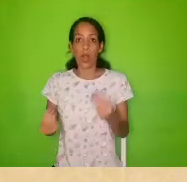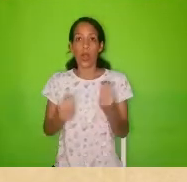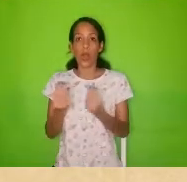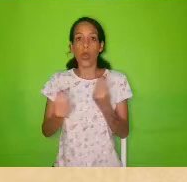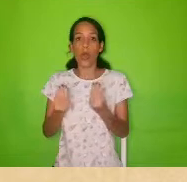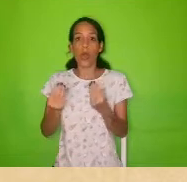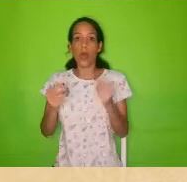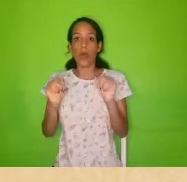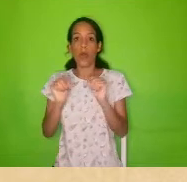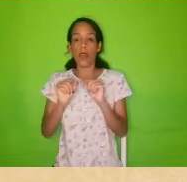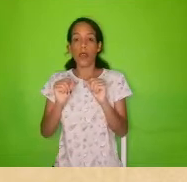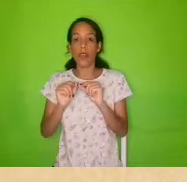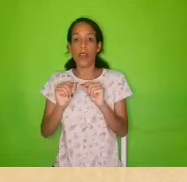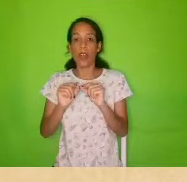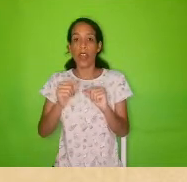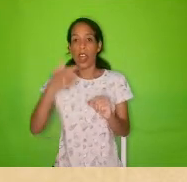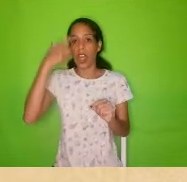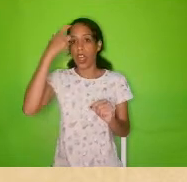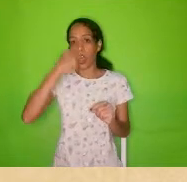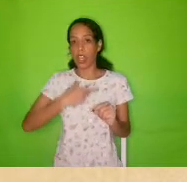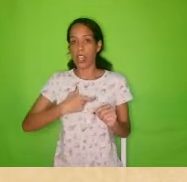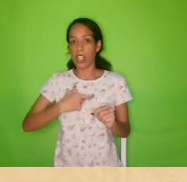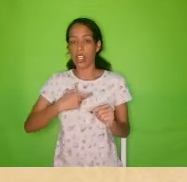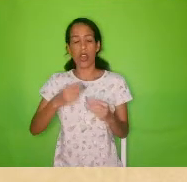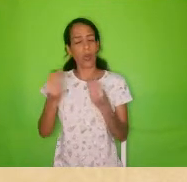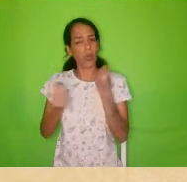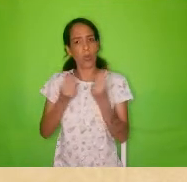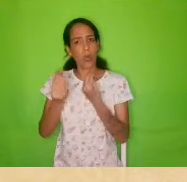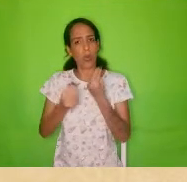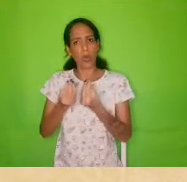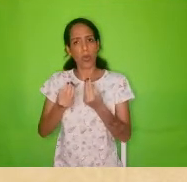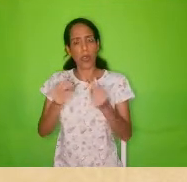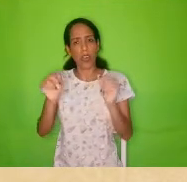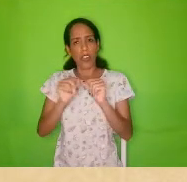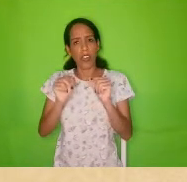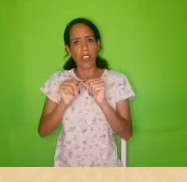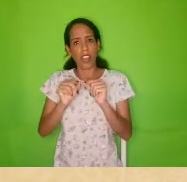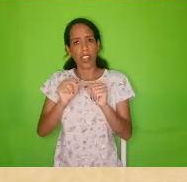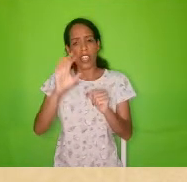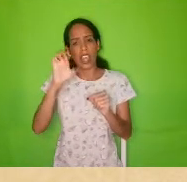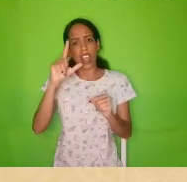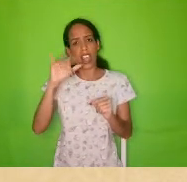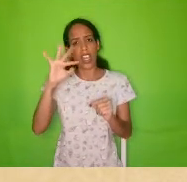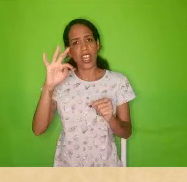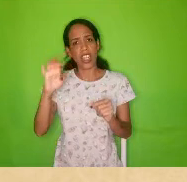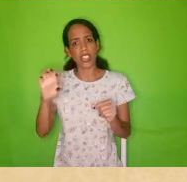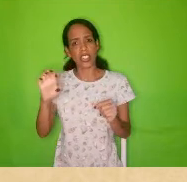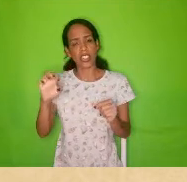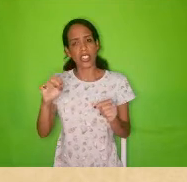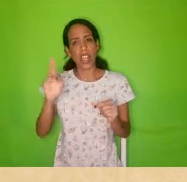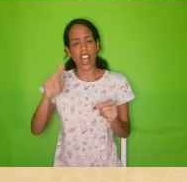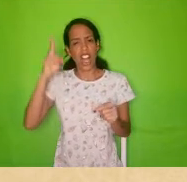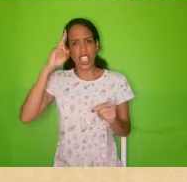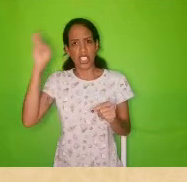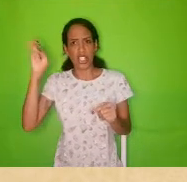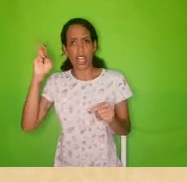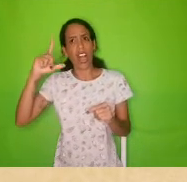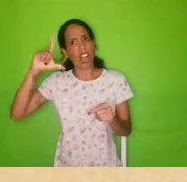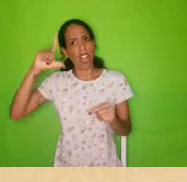elites. Como se constitui o que nós chamamos, do ponto de vista da história, e claro que vocês têm outras